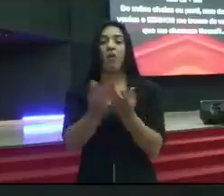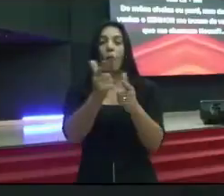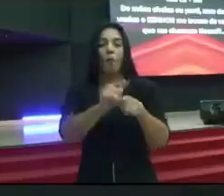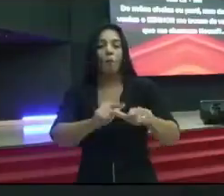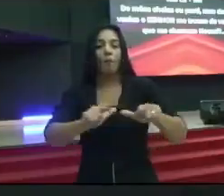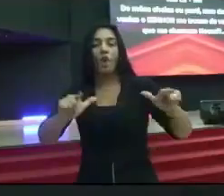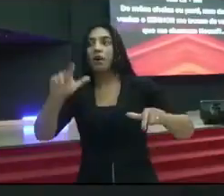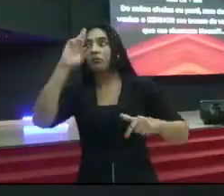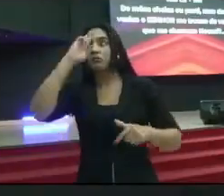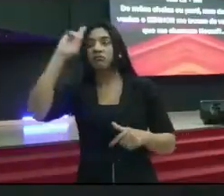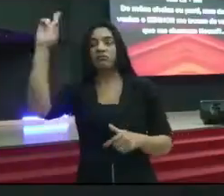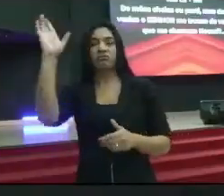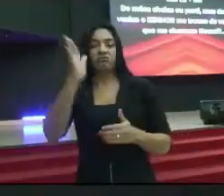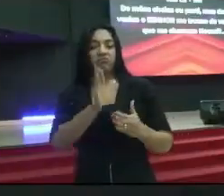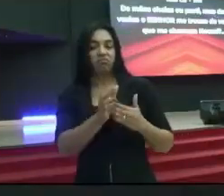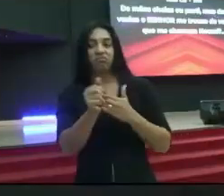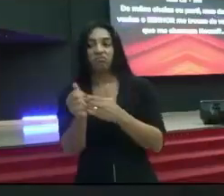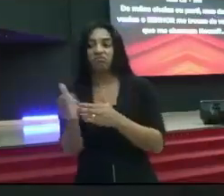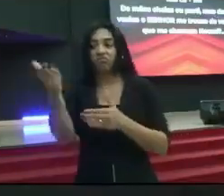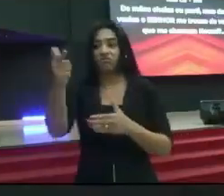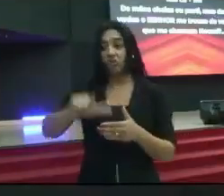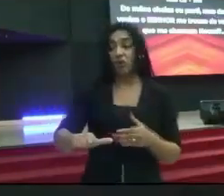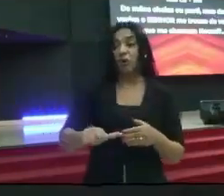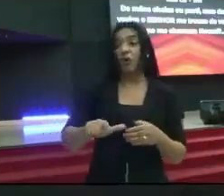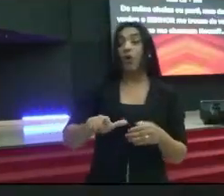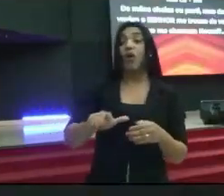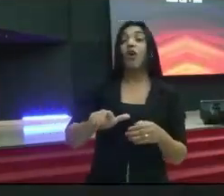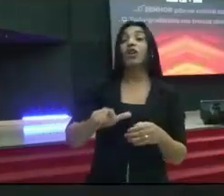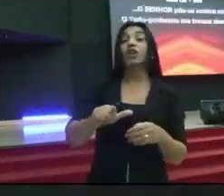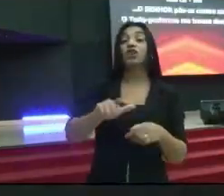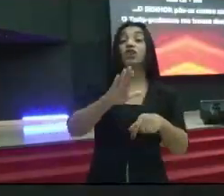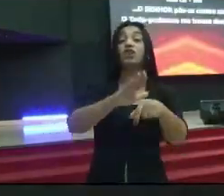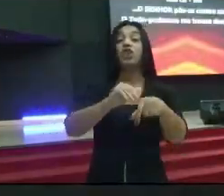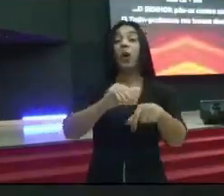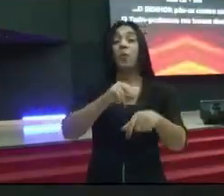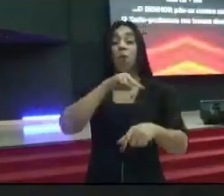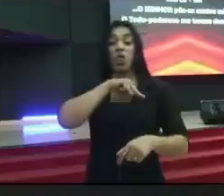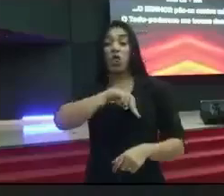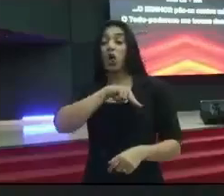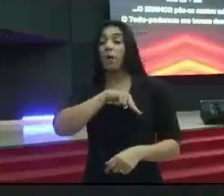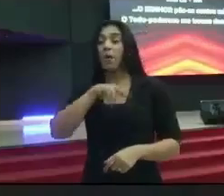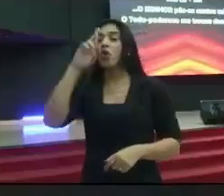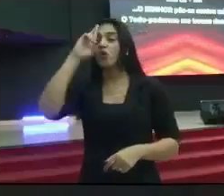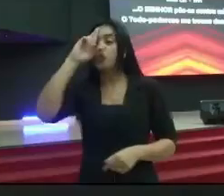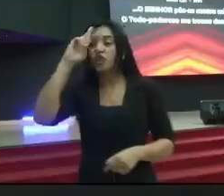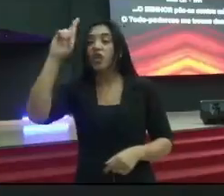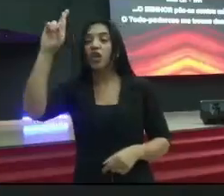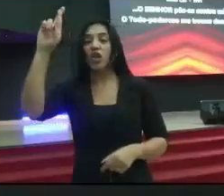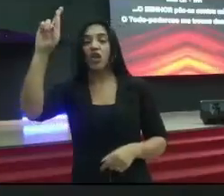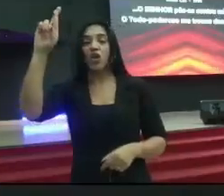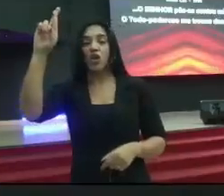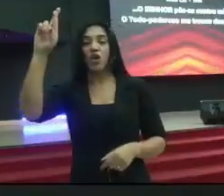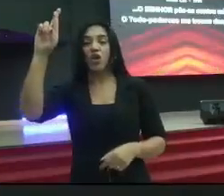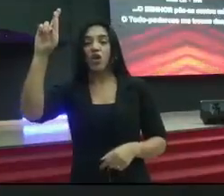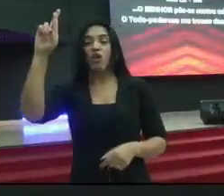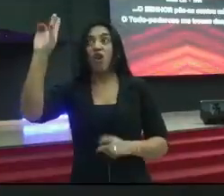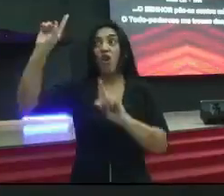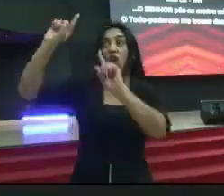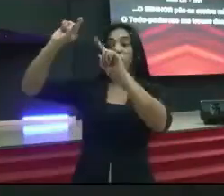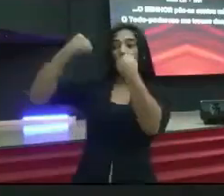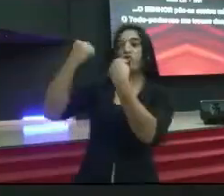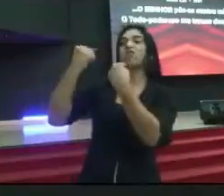volta. Por que me chamam Noemi? O Senhor colocou-se contra